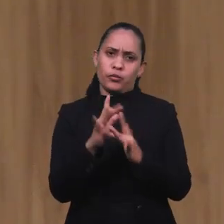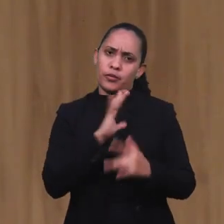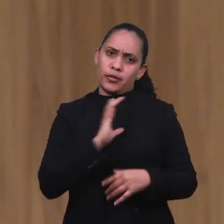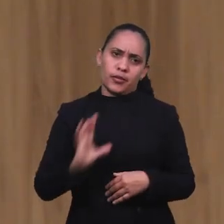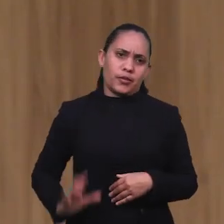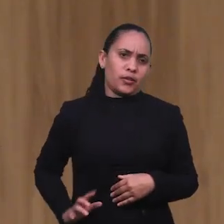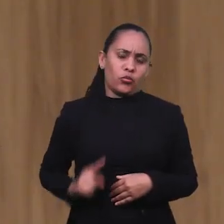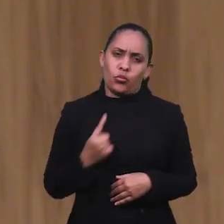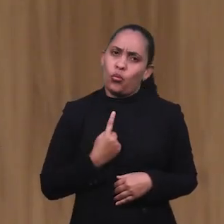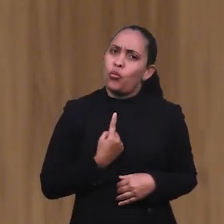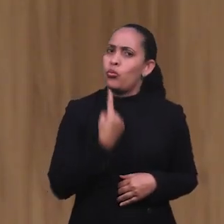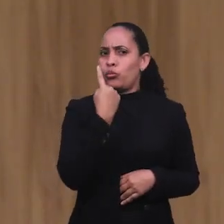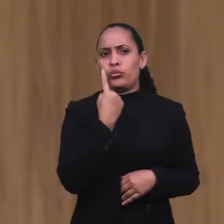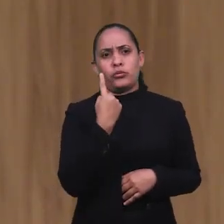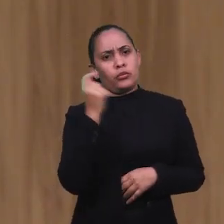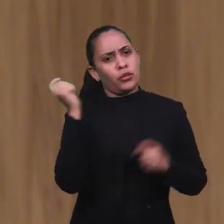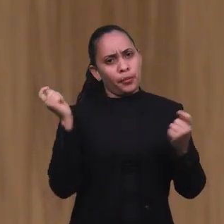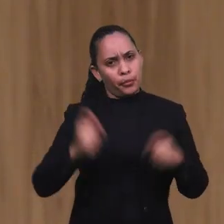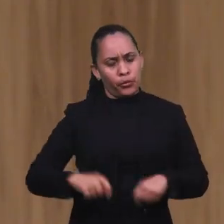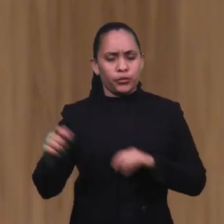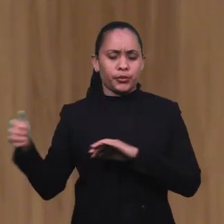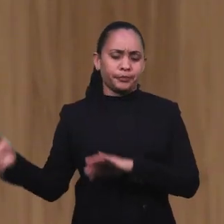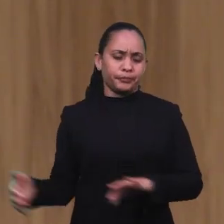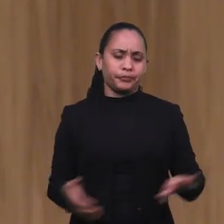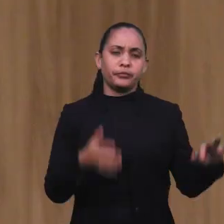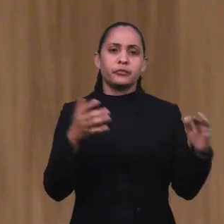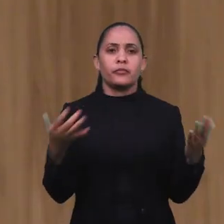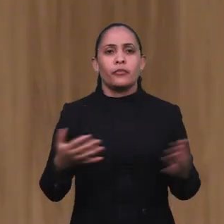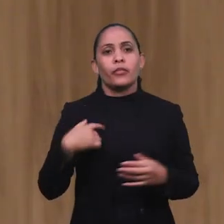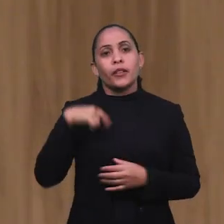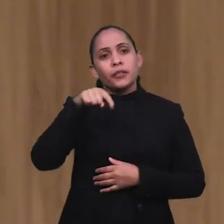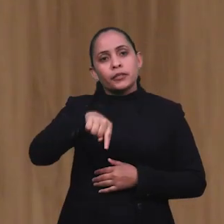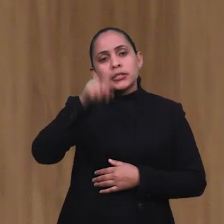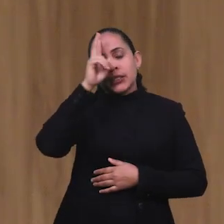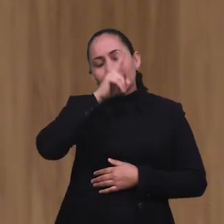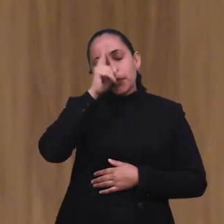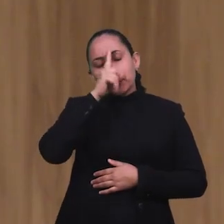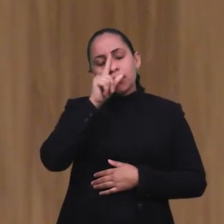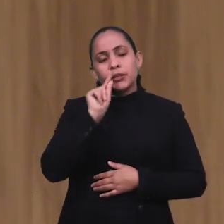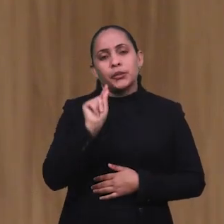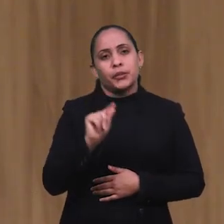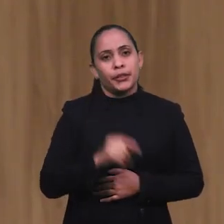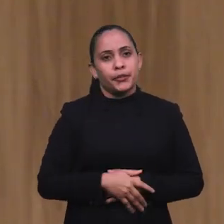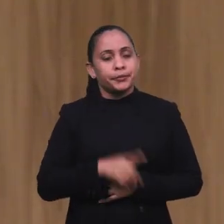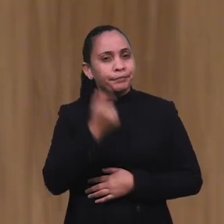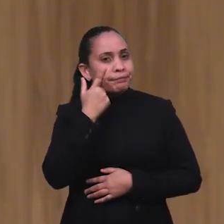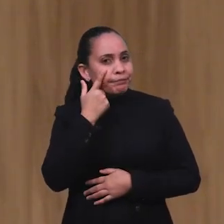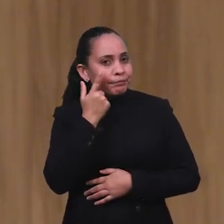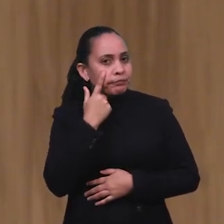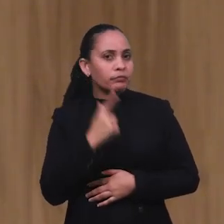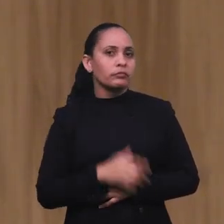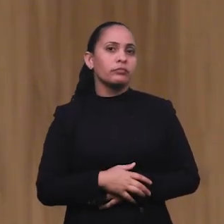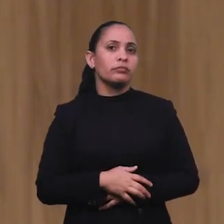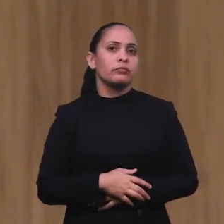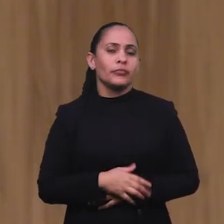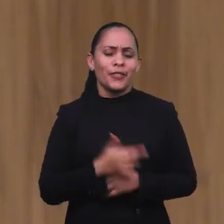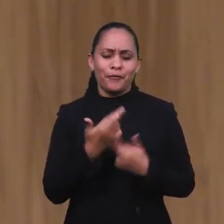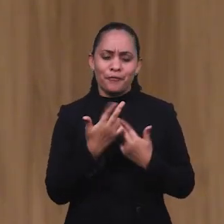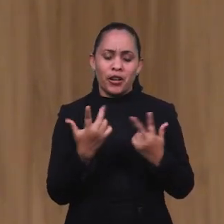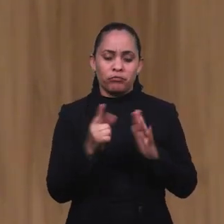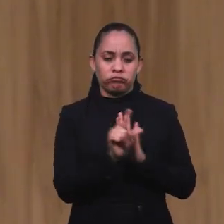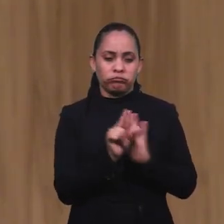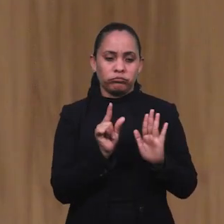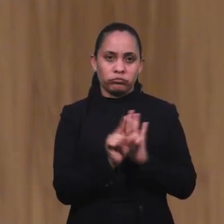tem essa mediação de Maria, não existe isso. E por último, gostaria de lembrar o seguinte, que vai ver aqui em